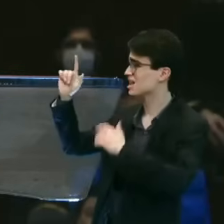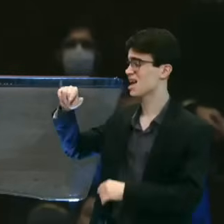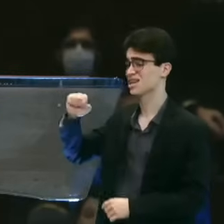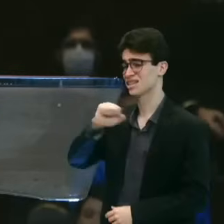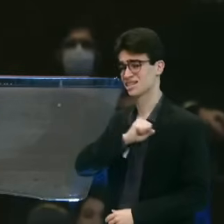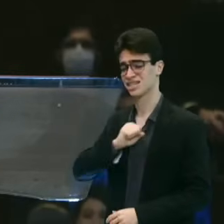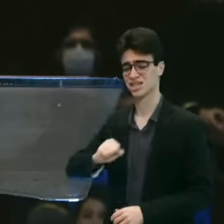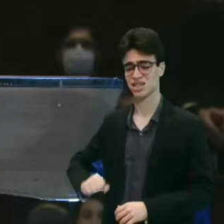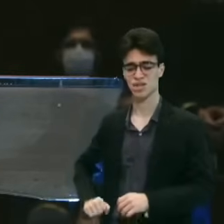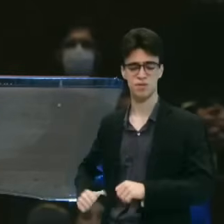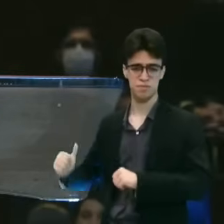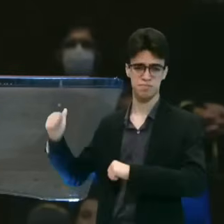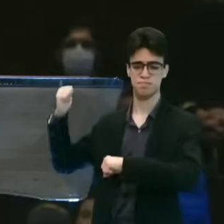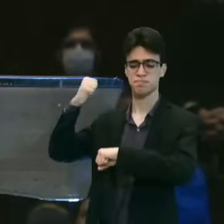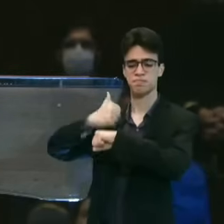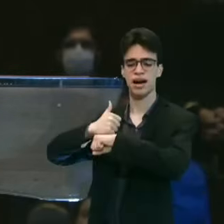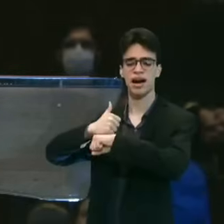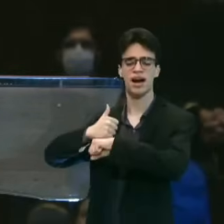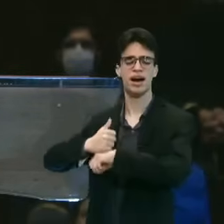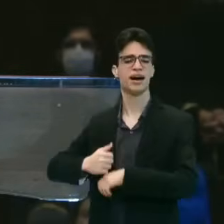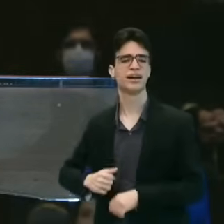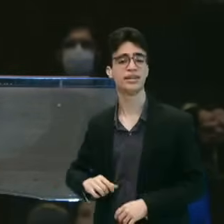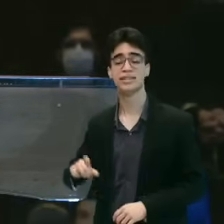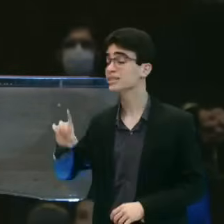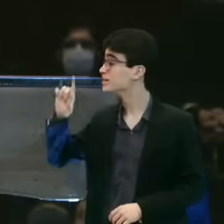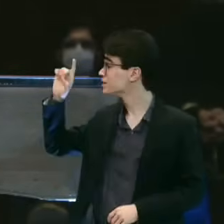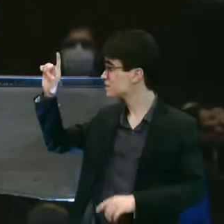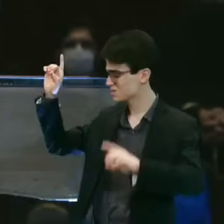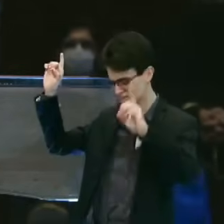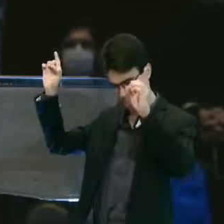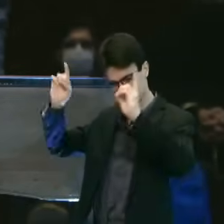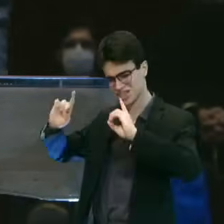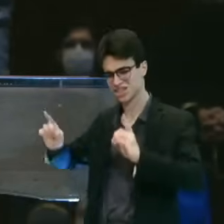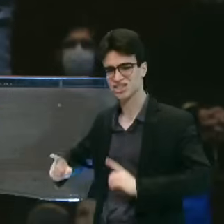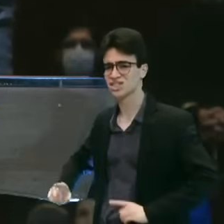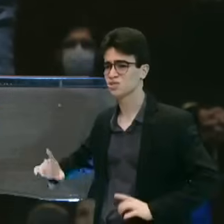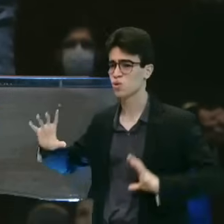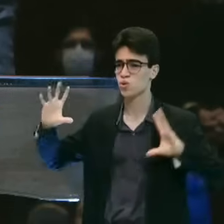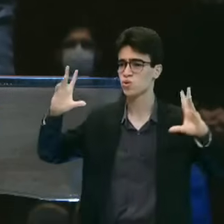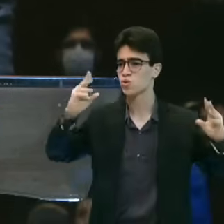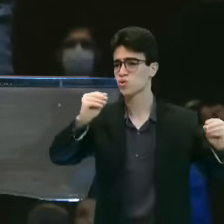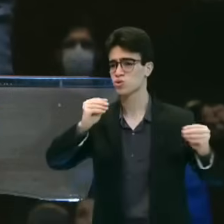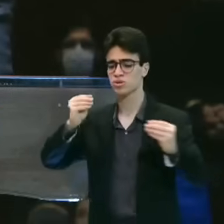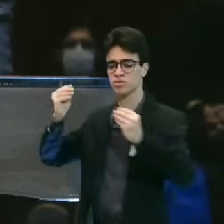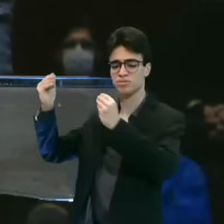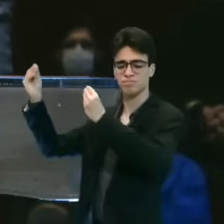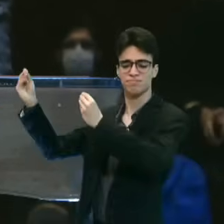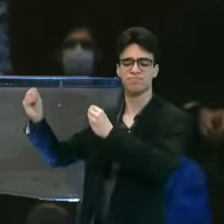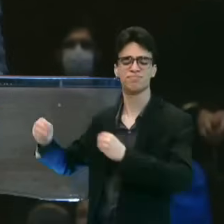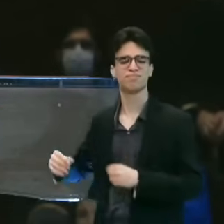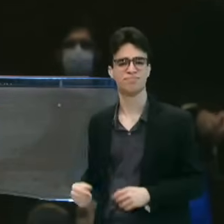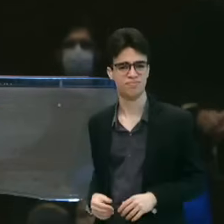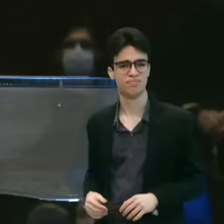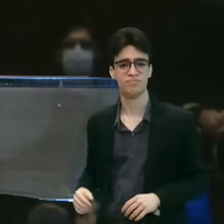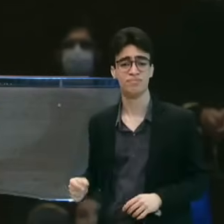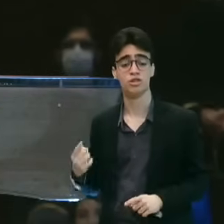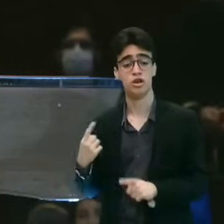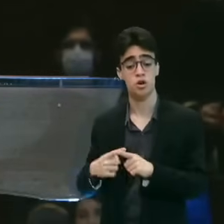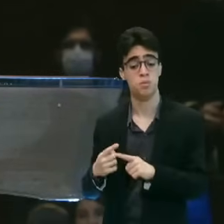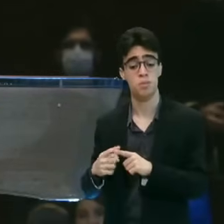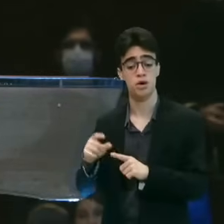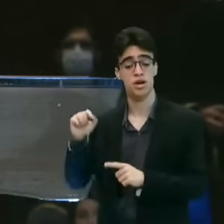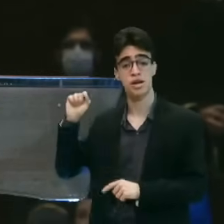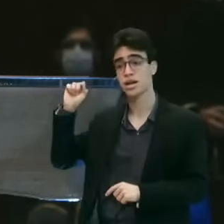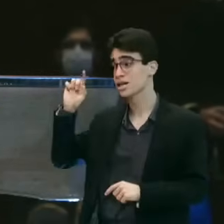vida, que Deus é digno de todas as coisas. Primeiro, pelo direito